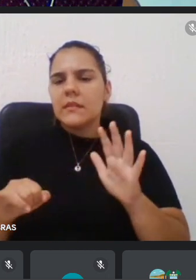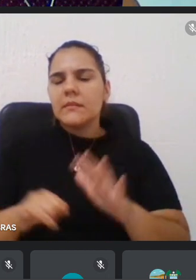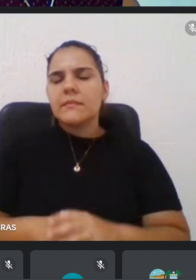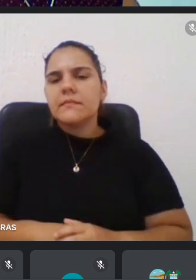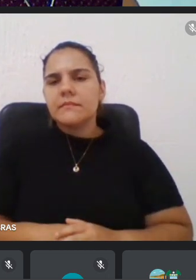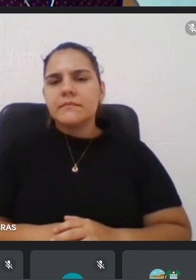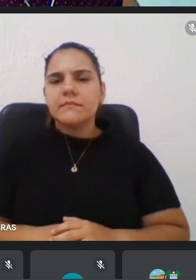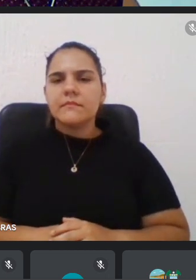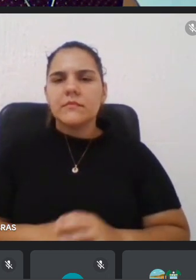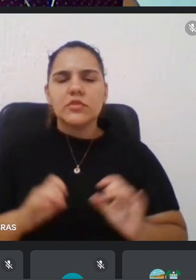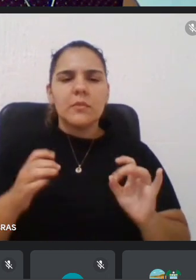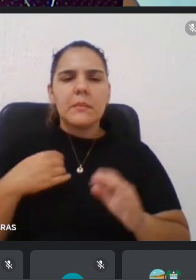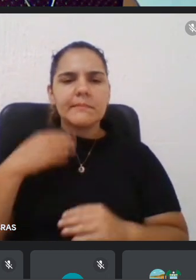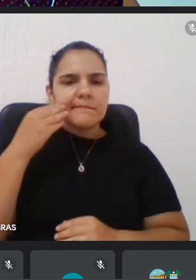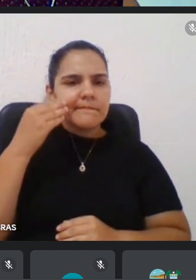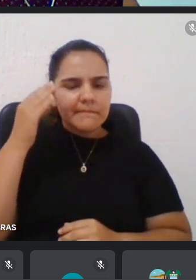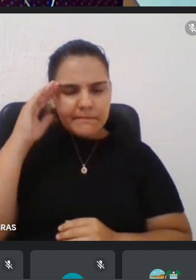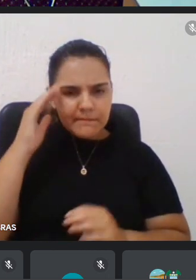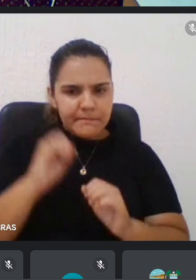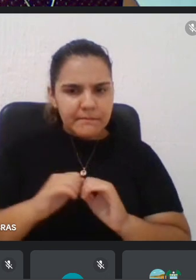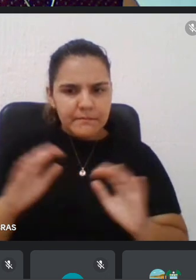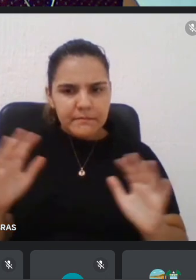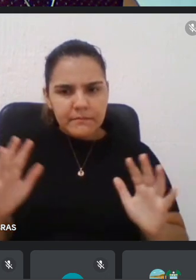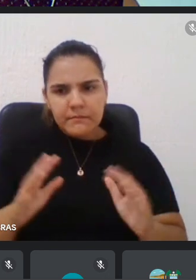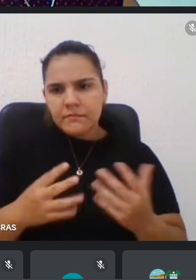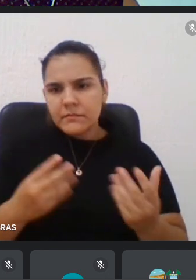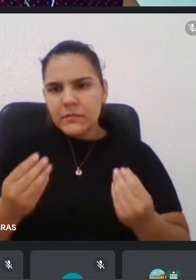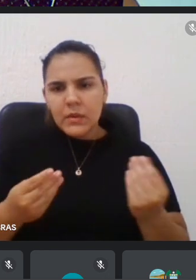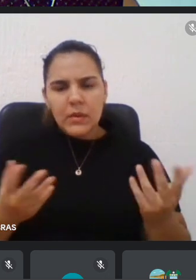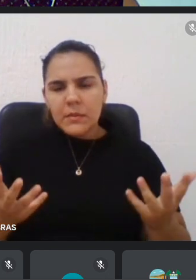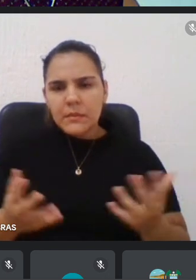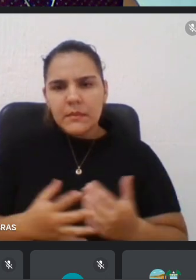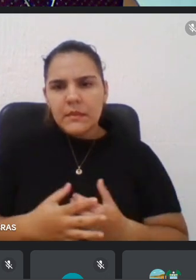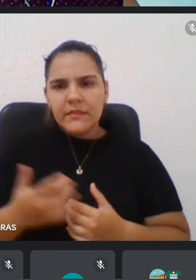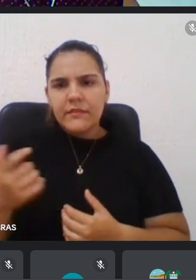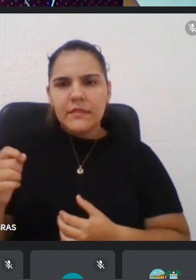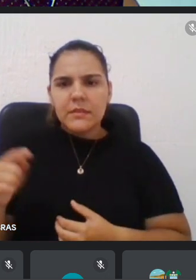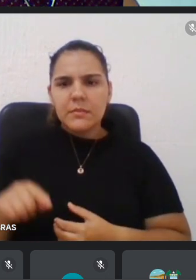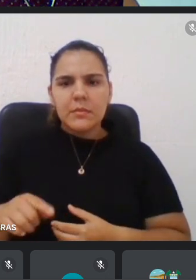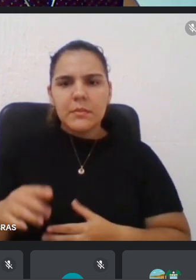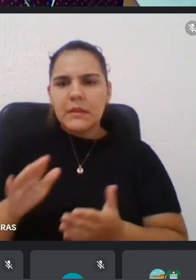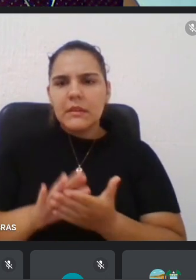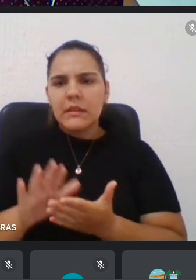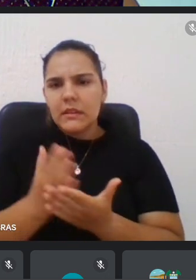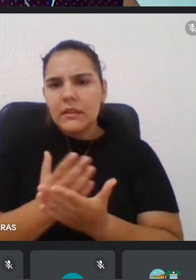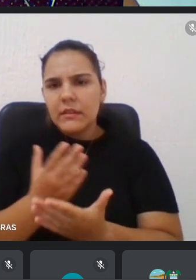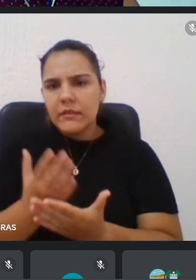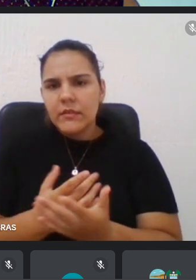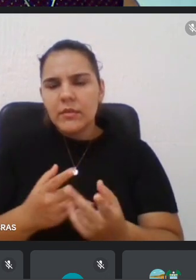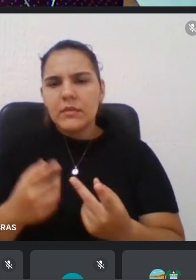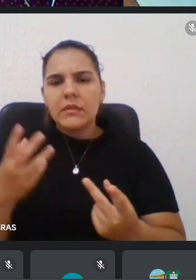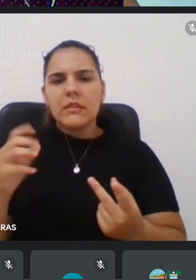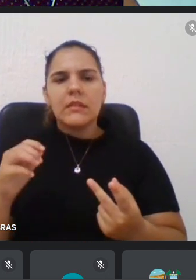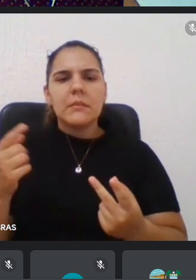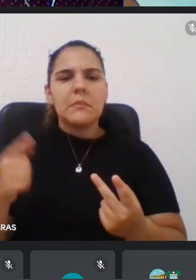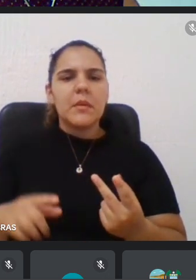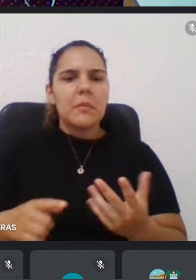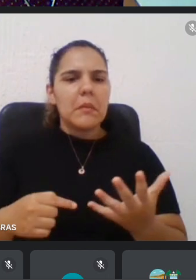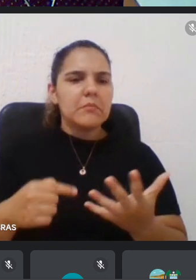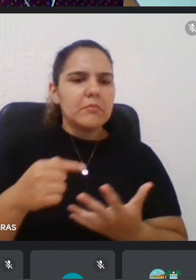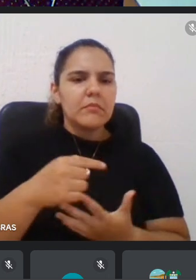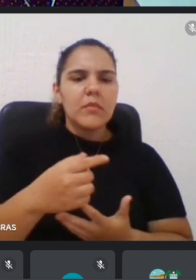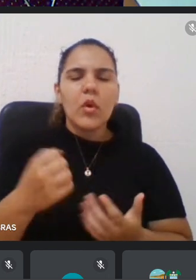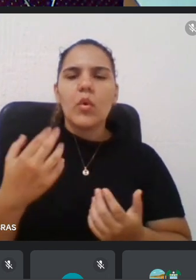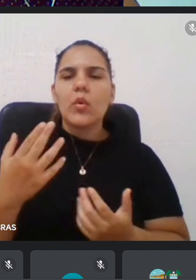vocês estão pensando em segmentar e cada edital, sei lá, 20 mil para livro, 30 mil para isso, ou deixar o edital aberto e as pessoas se escrevem